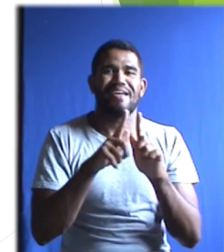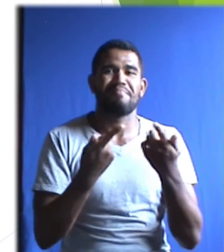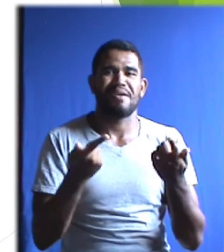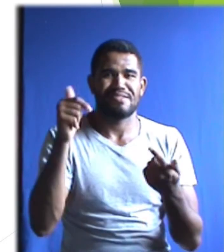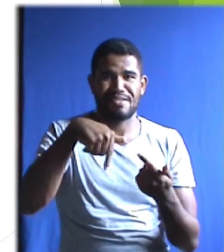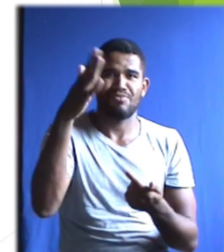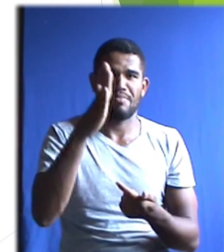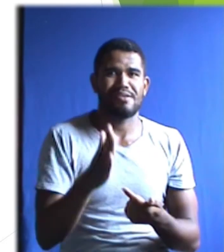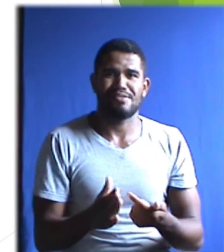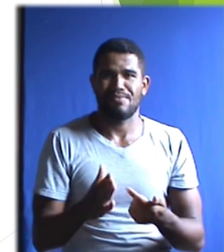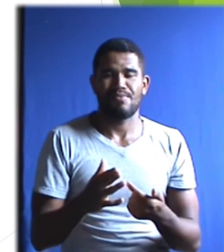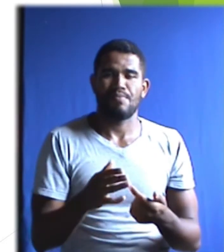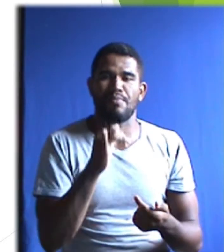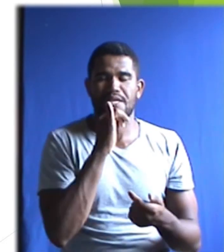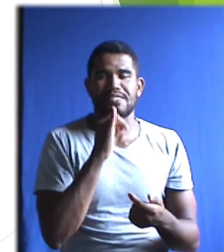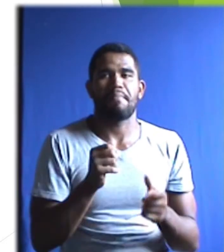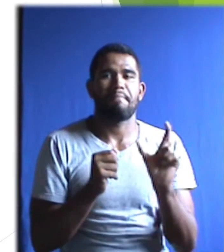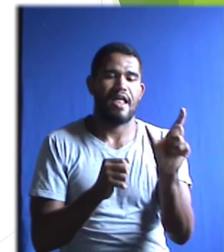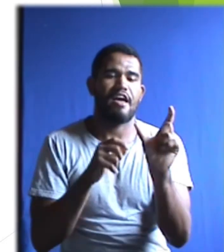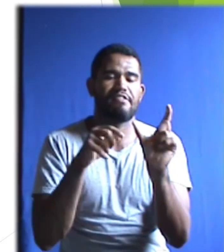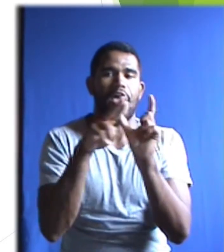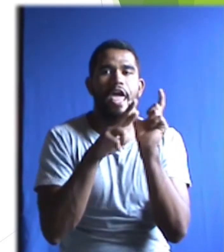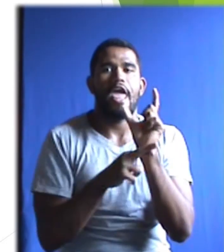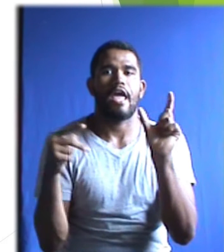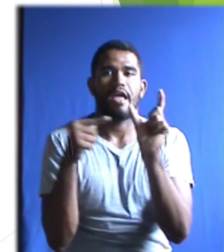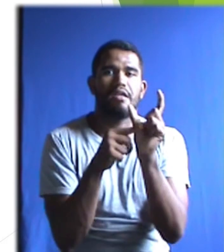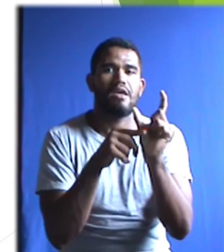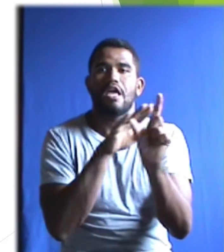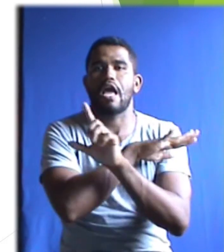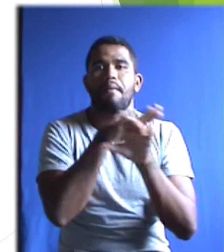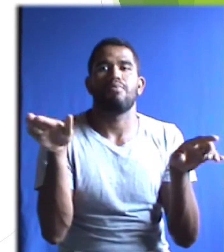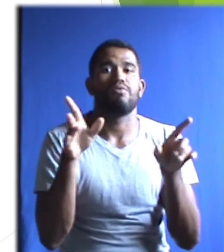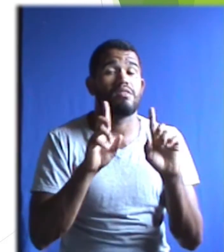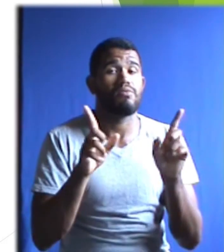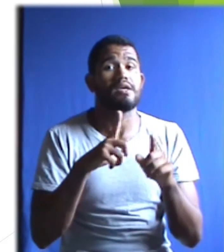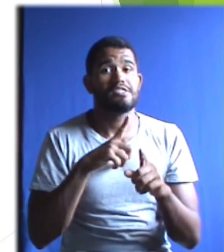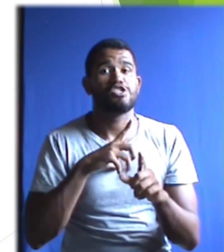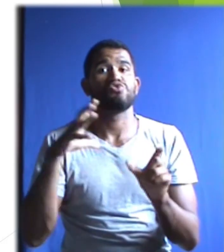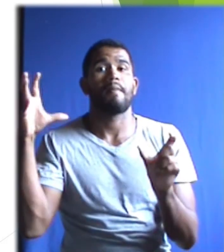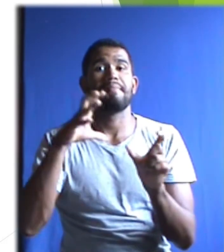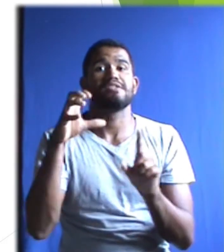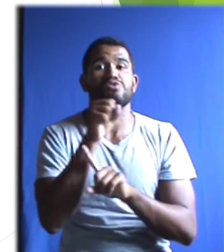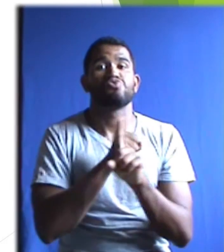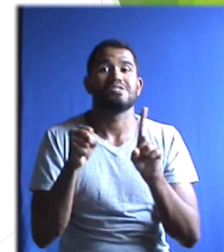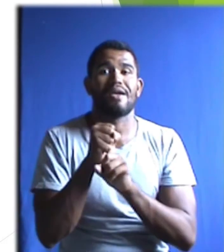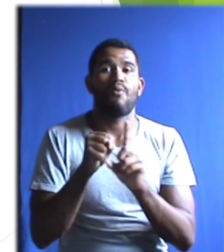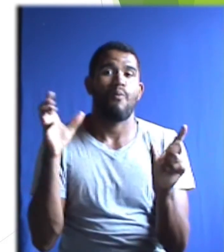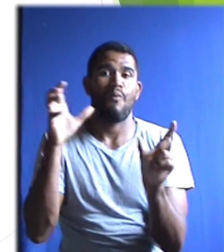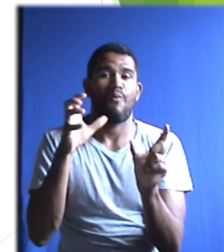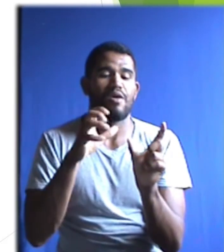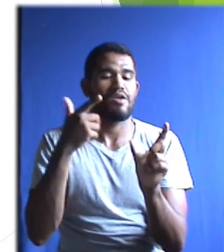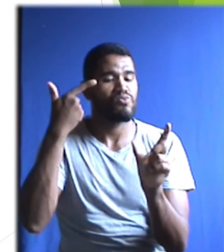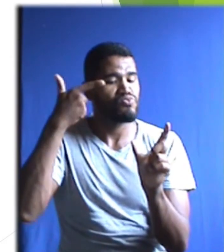brasileira, e que vê que não é só porque a palavra é assim que tem que ser assim. Existe uma pressão social